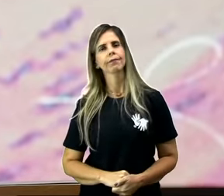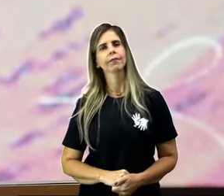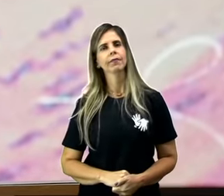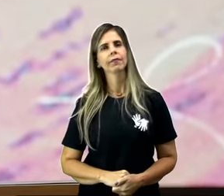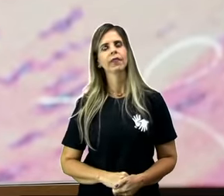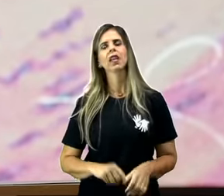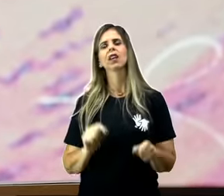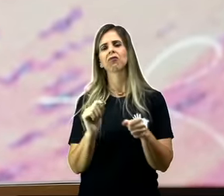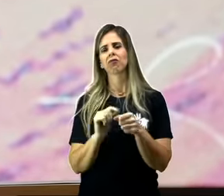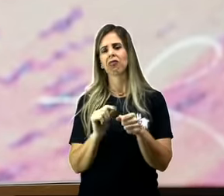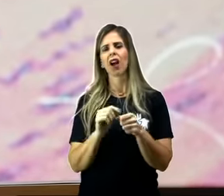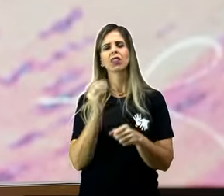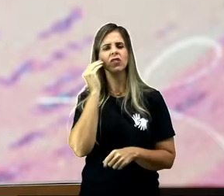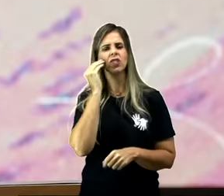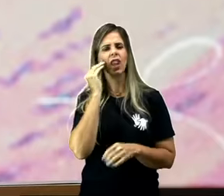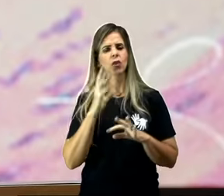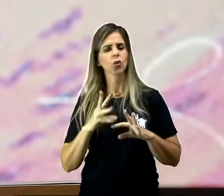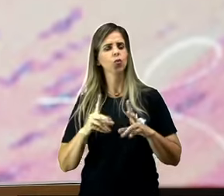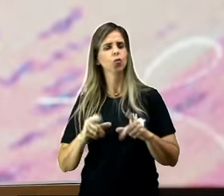tudo.